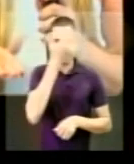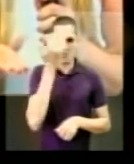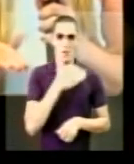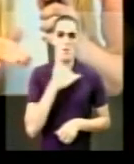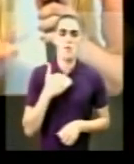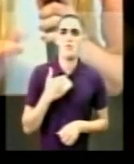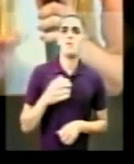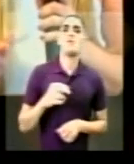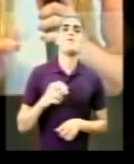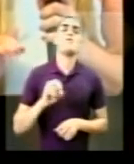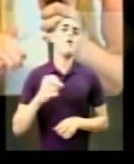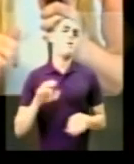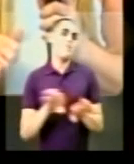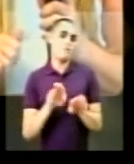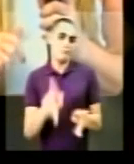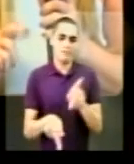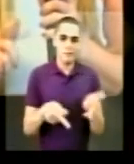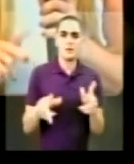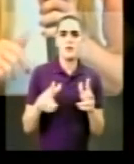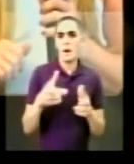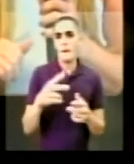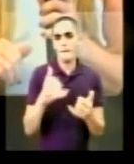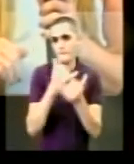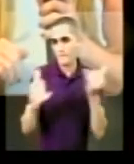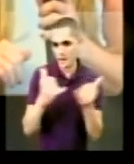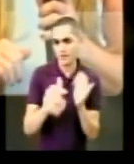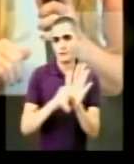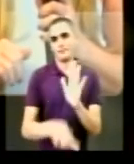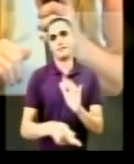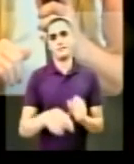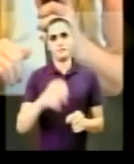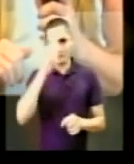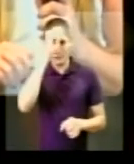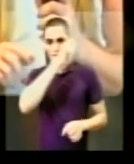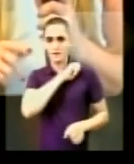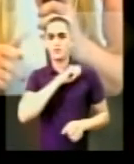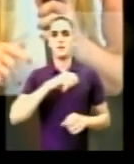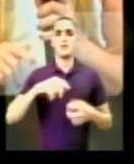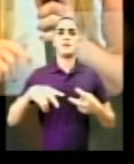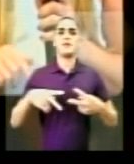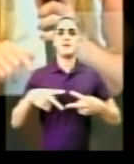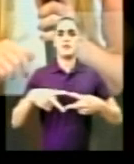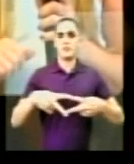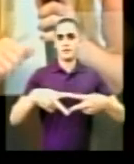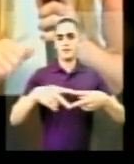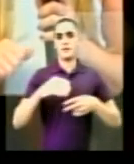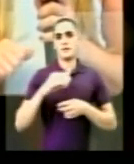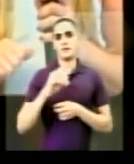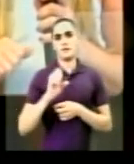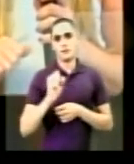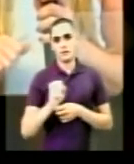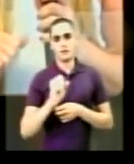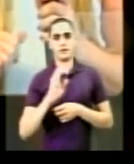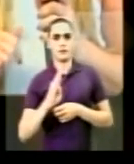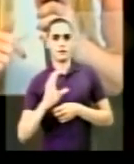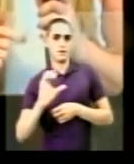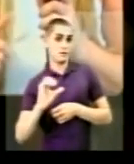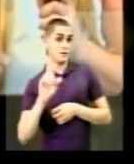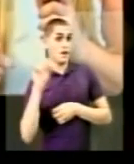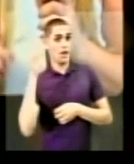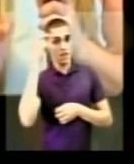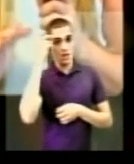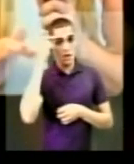mesma população parecida aqui com a de Rio Preto. Quando nós vemos aí São Bernardo do Campo, naquela época ele tinha 1.012 óbitos